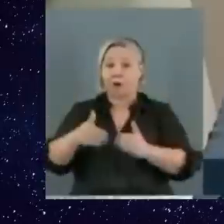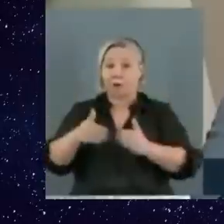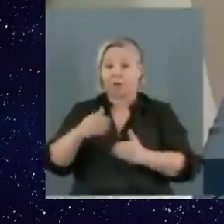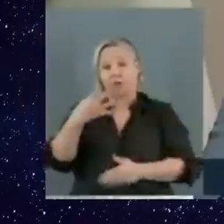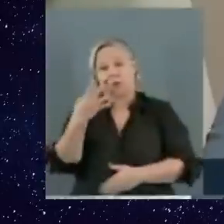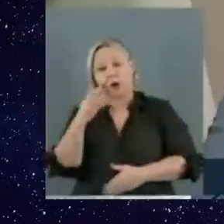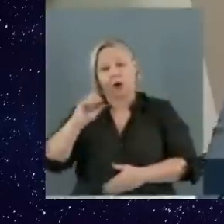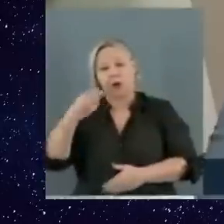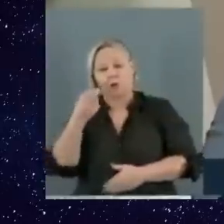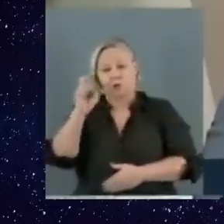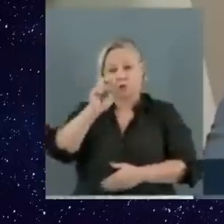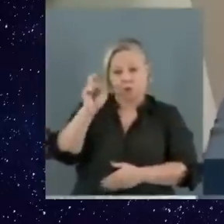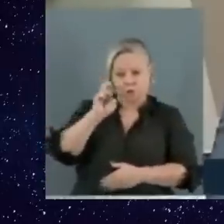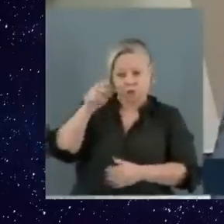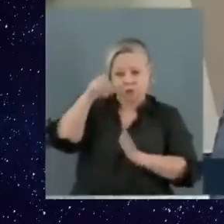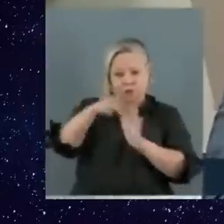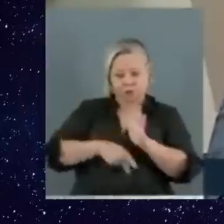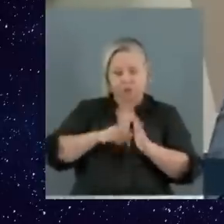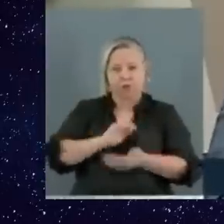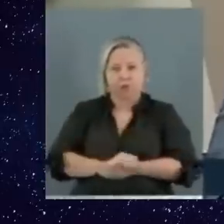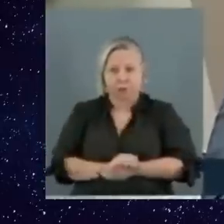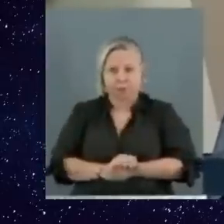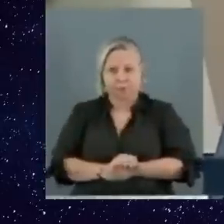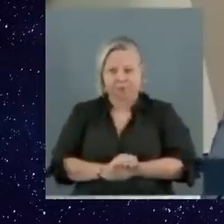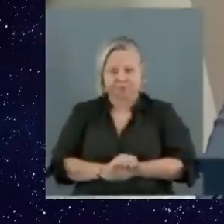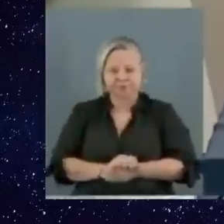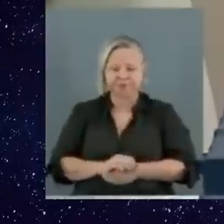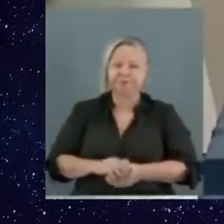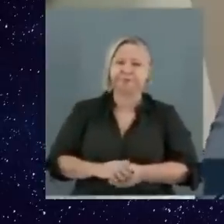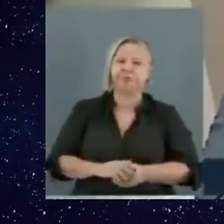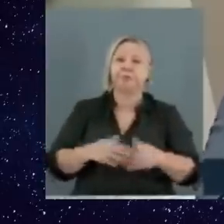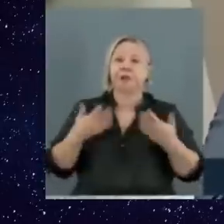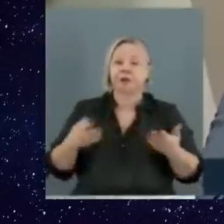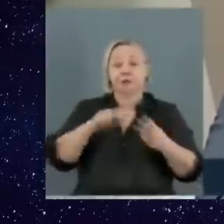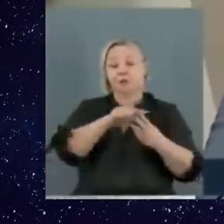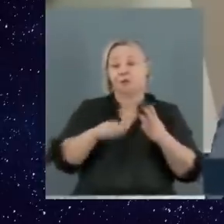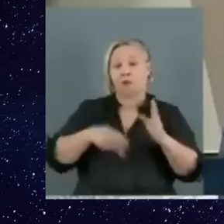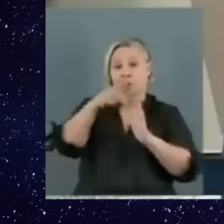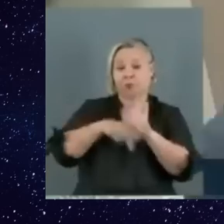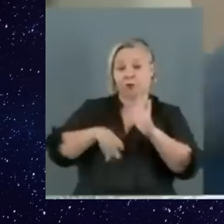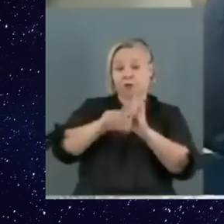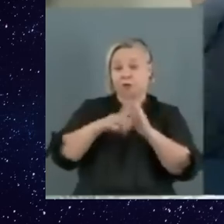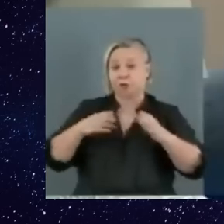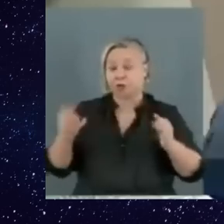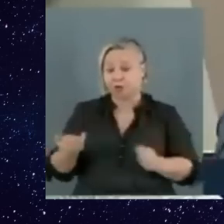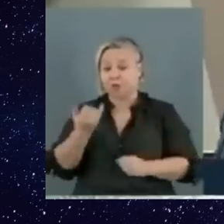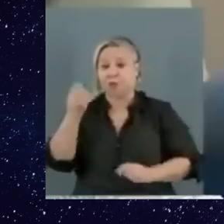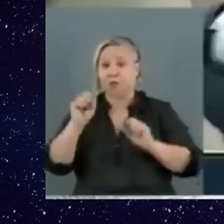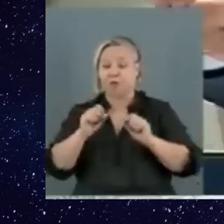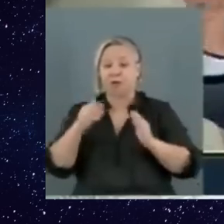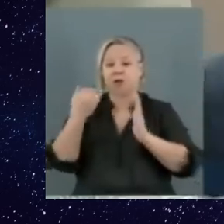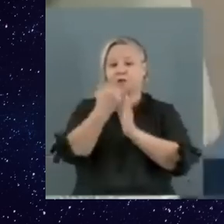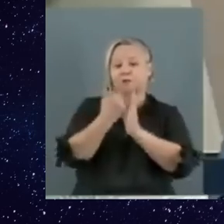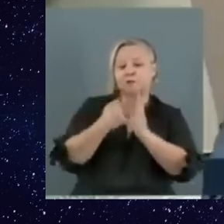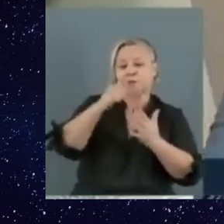de Processo Penal, Lei Orgânica da PM, Lei Orgânica da Polícia Civil, portanto, 3 projetos de lei de grande importância, medidas